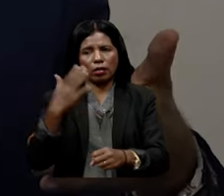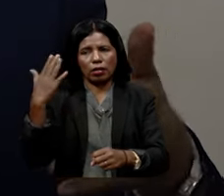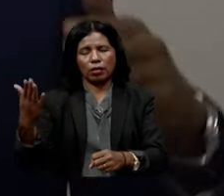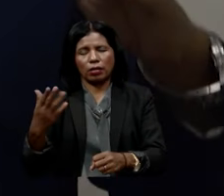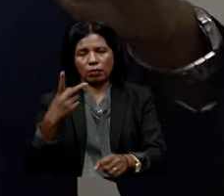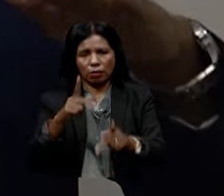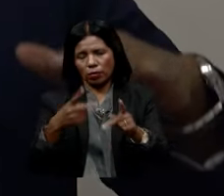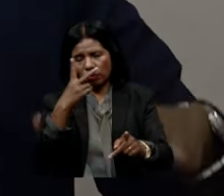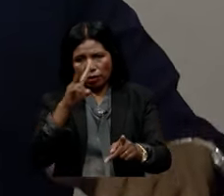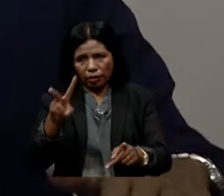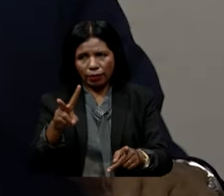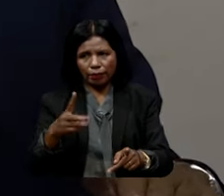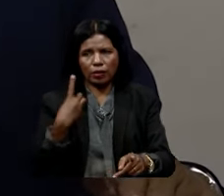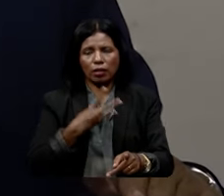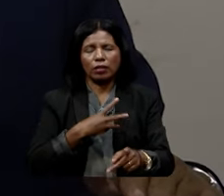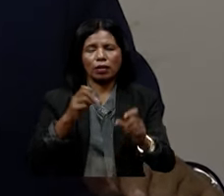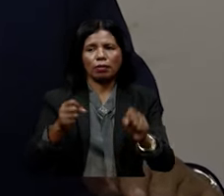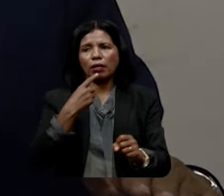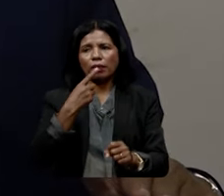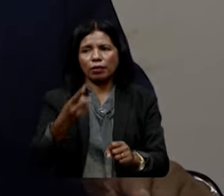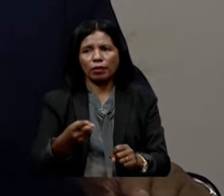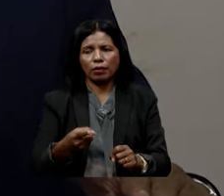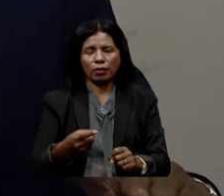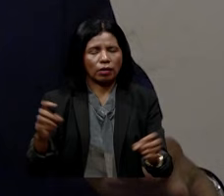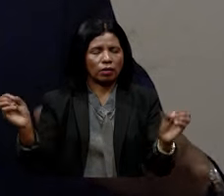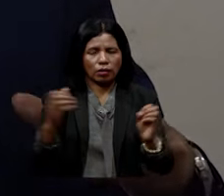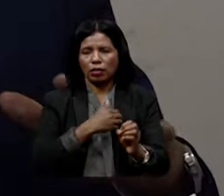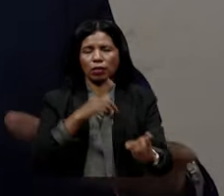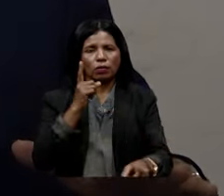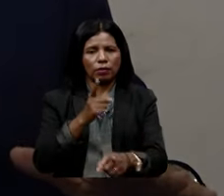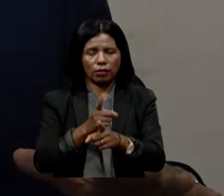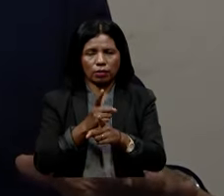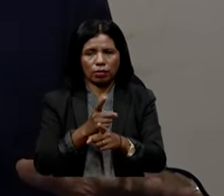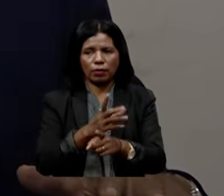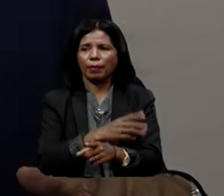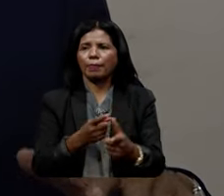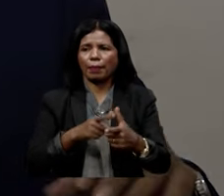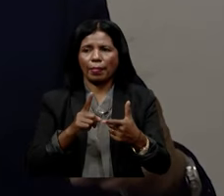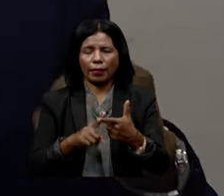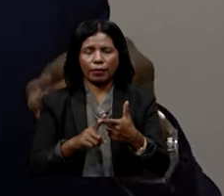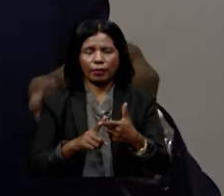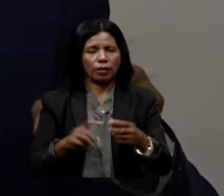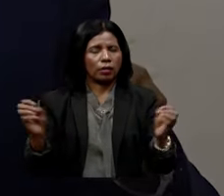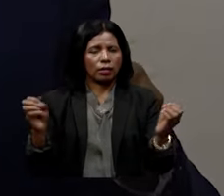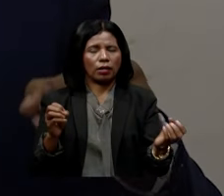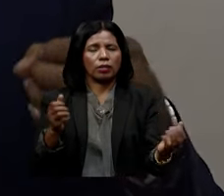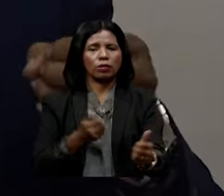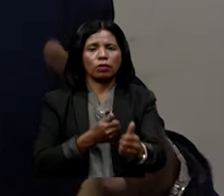batistimunya sirne ita bela dihan invalido ga nulidad idi nulidad insanabel la tamala